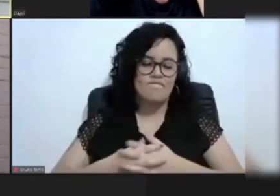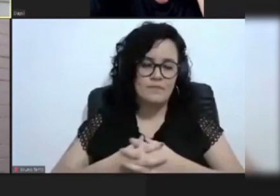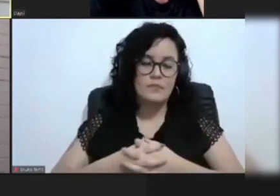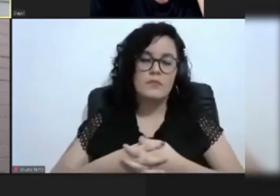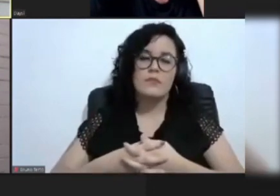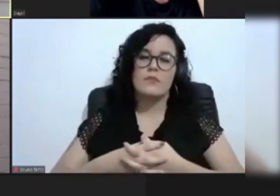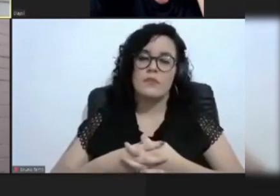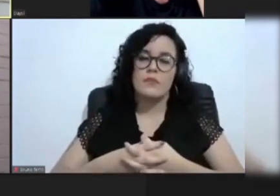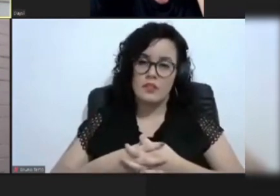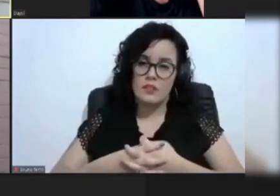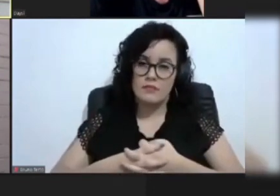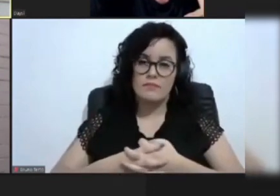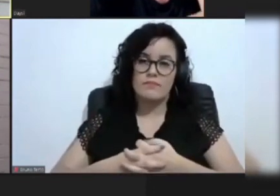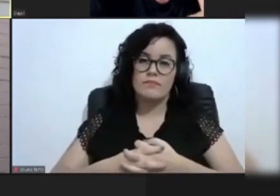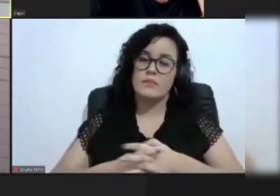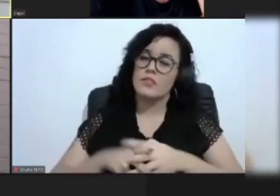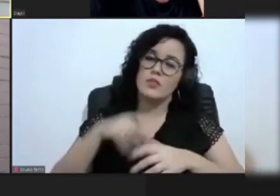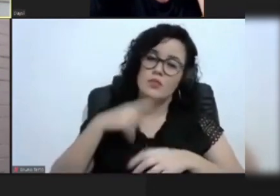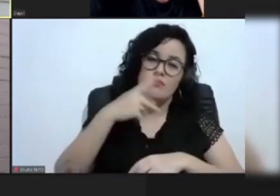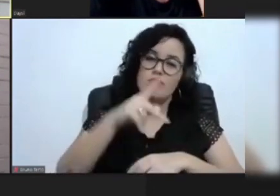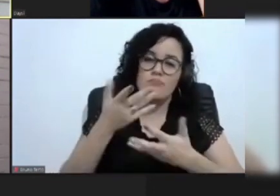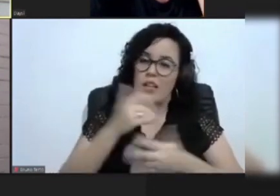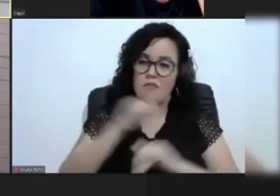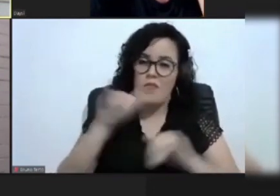e a tua mensagem final.